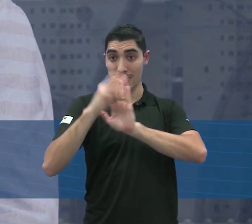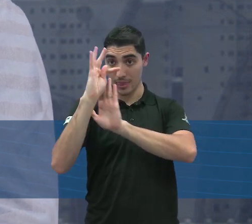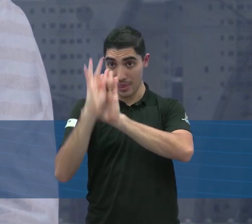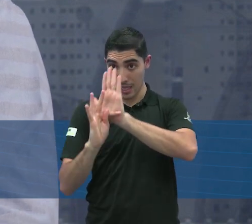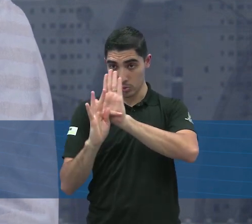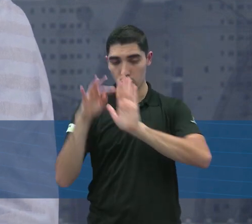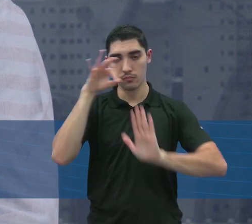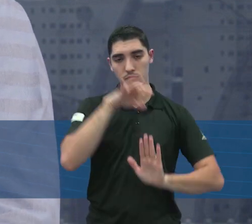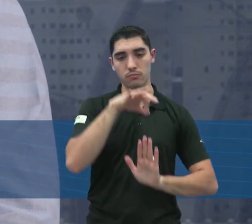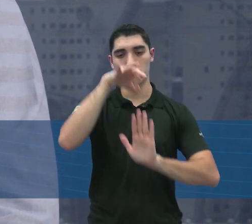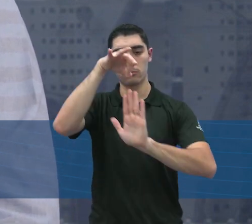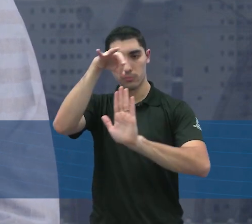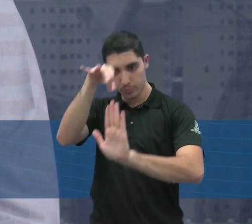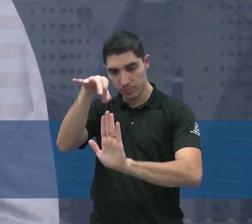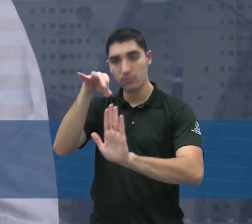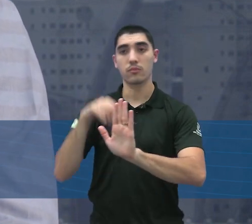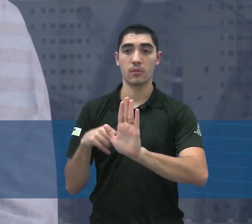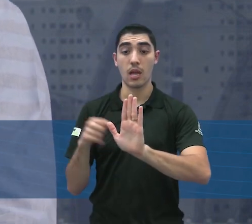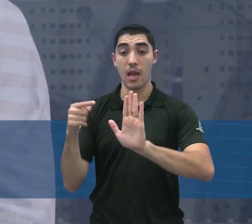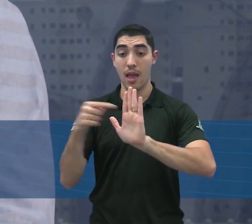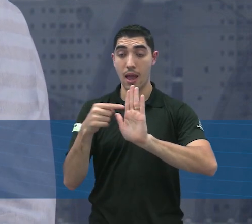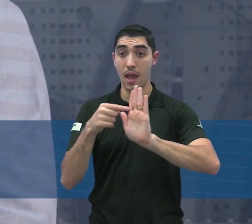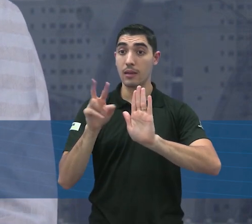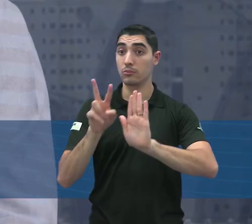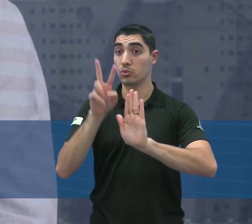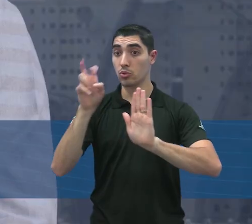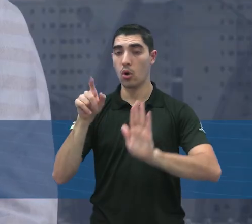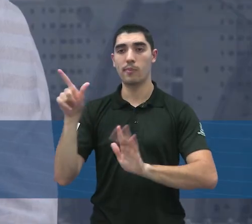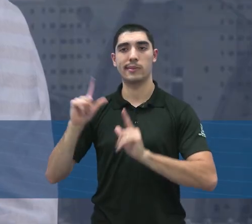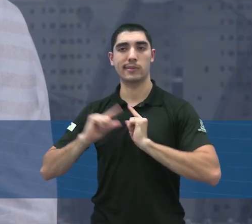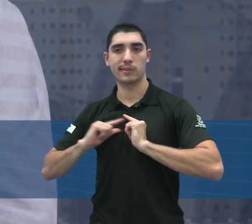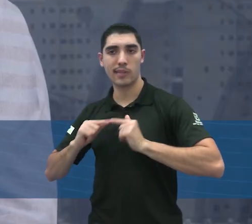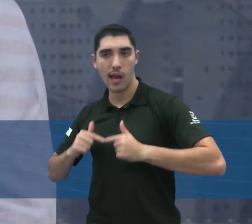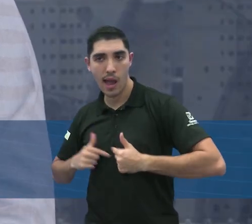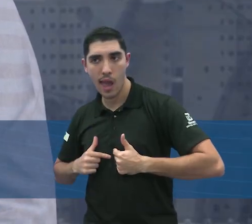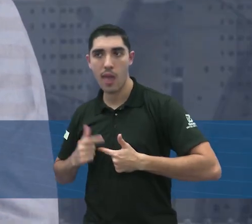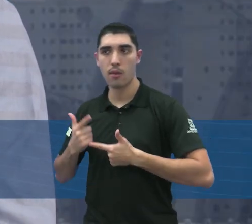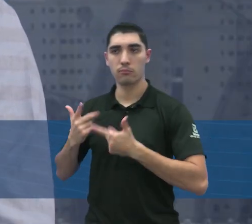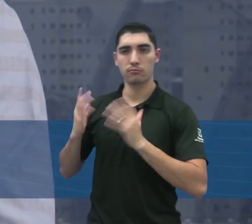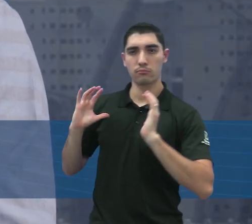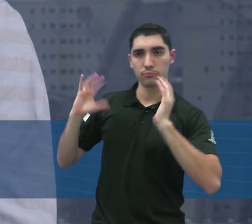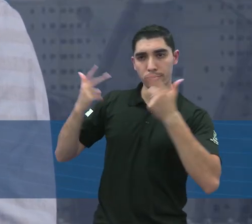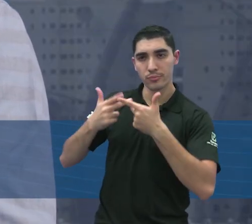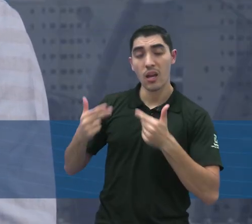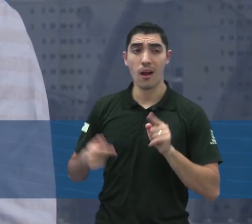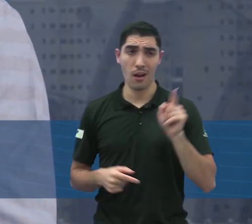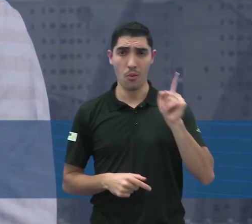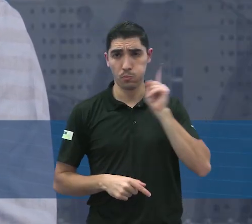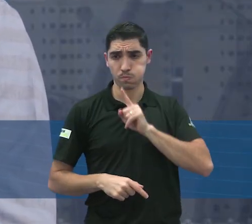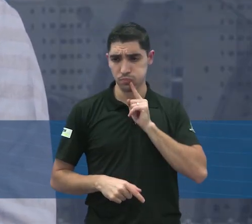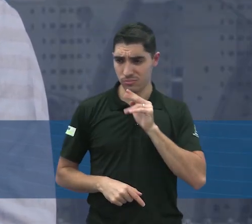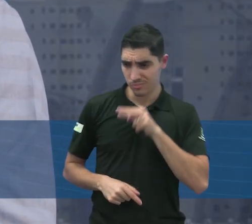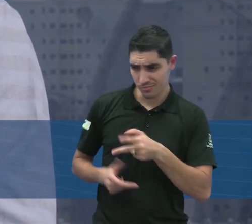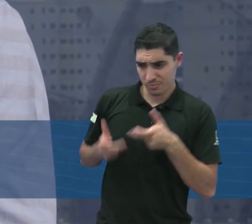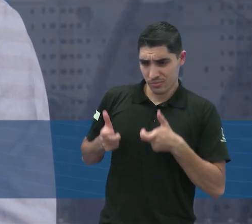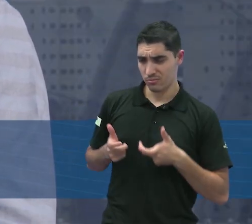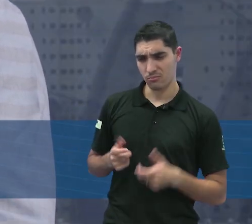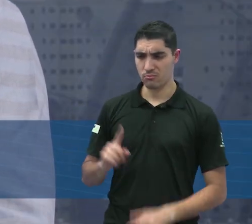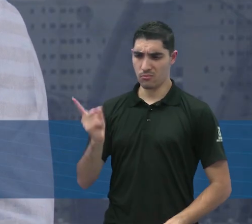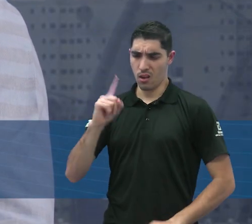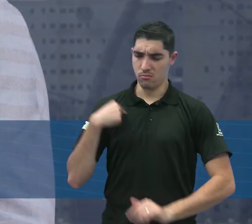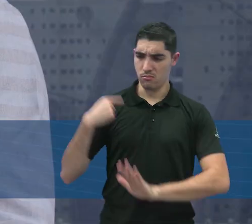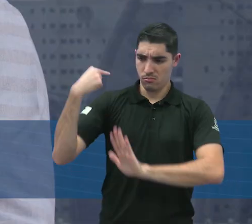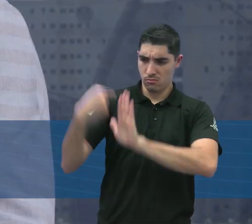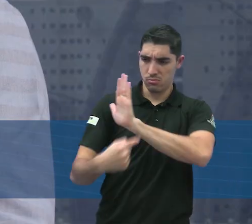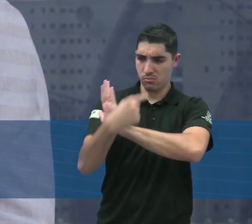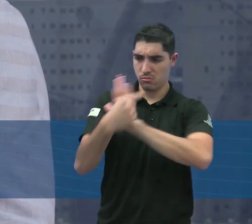colocado, colocando ênfase também em Israel, nas ações que estavam fazendo, é evidente que os Estados Unidos ia fazer uso do seu poder de veto.